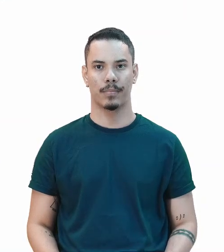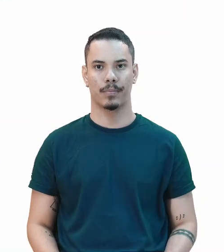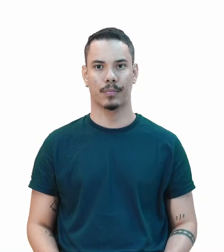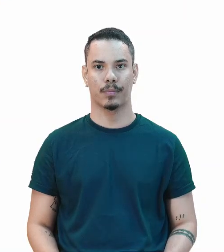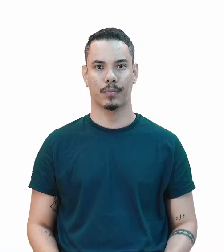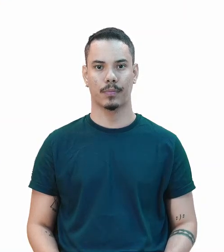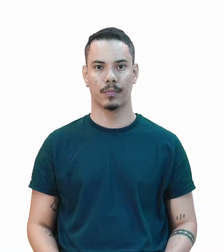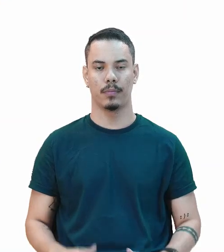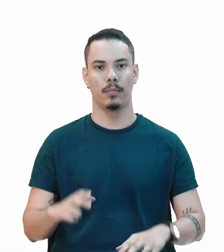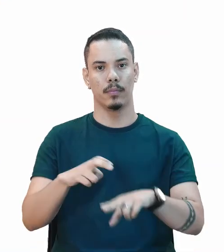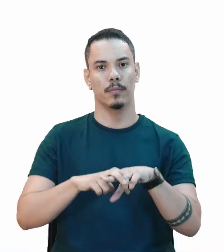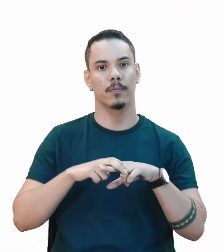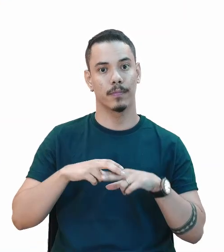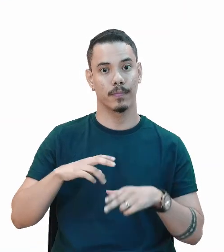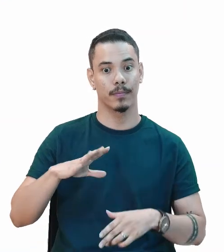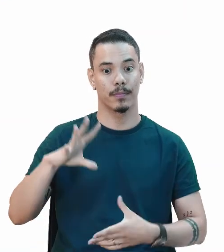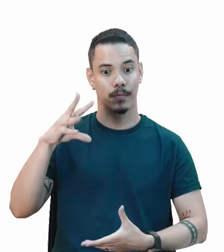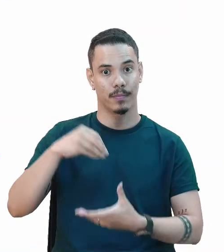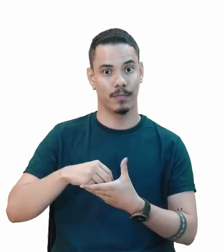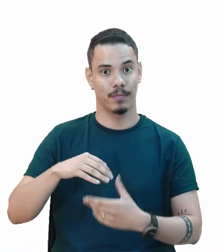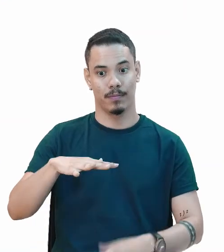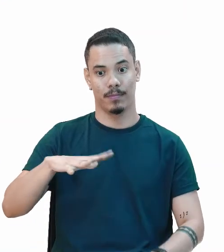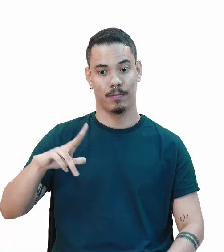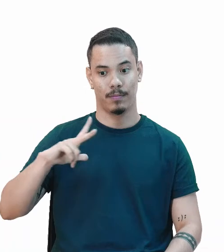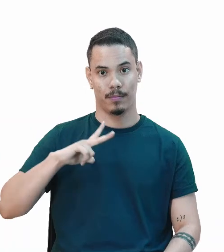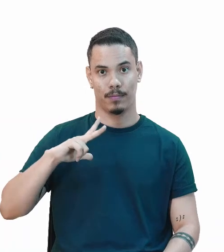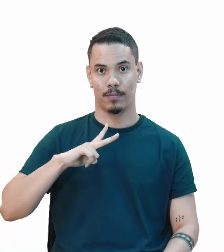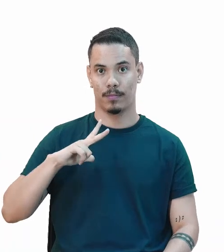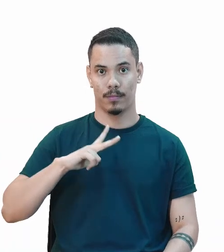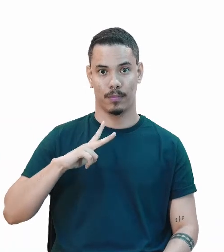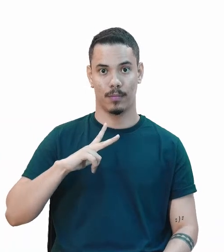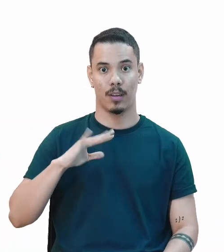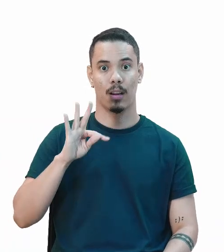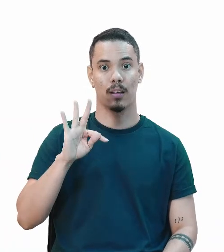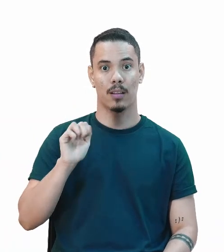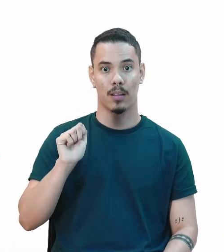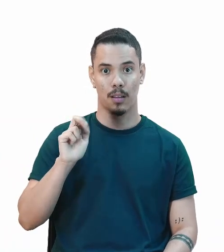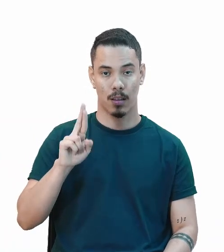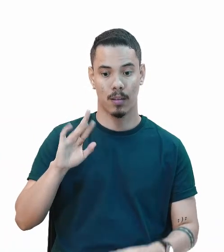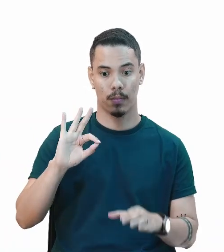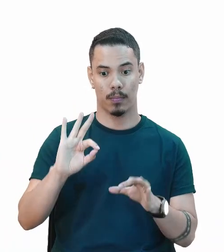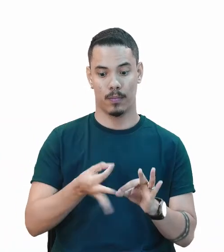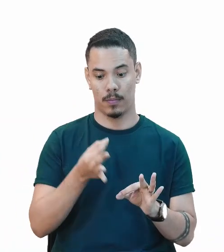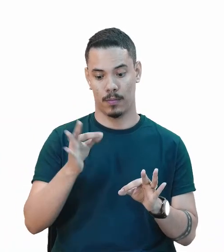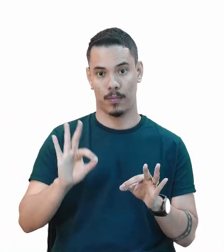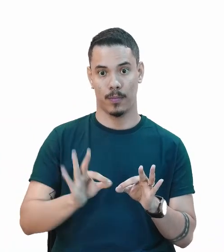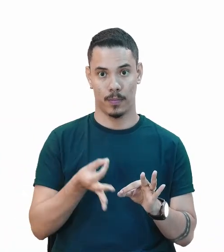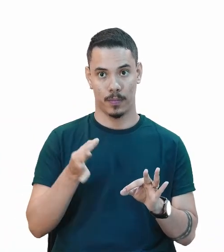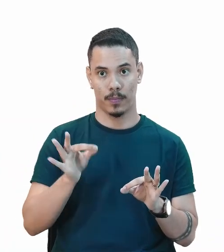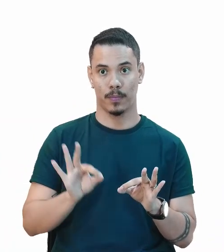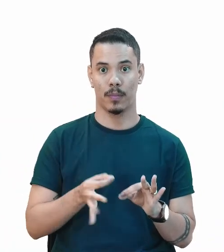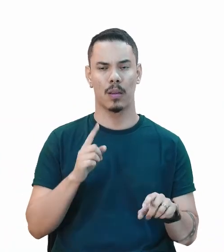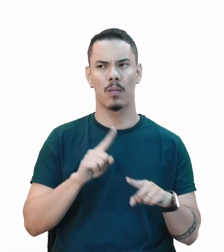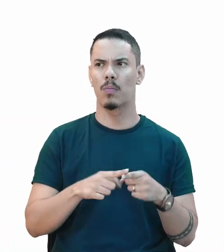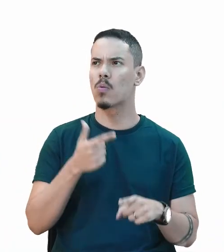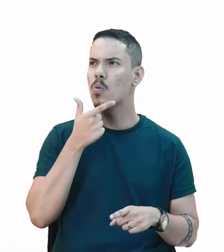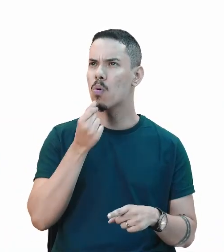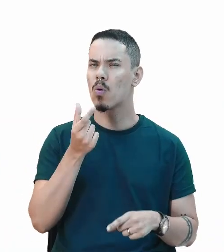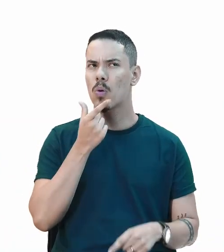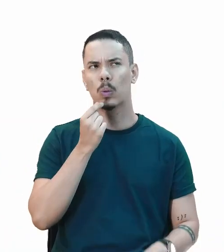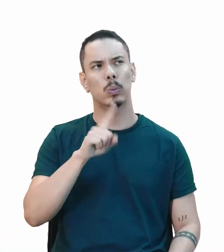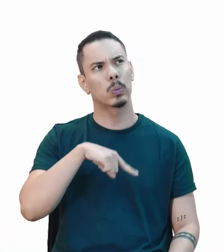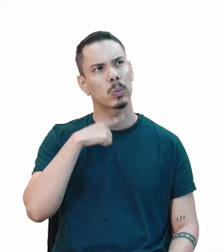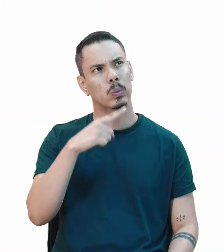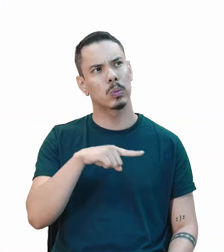no espaço privado, era o tear. E Teodoro questiona por